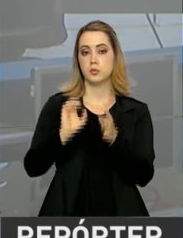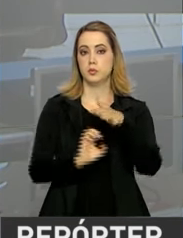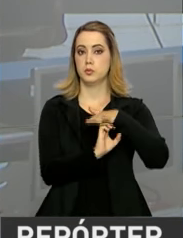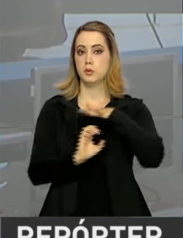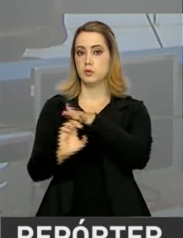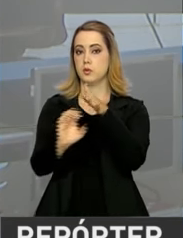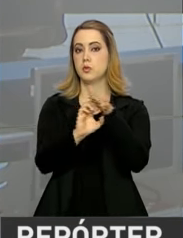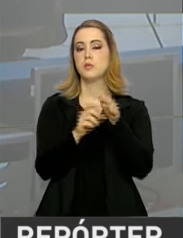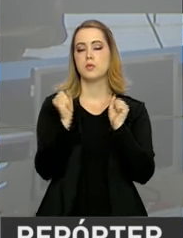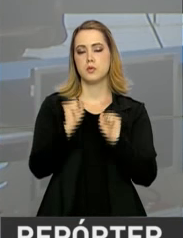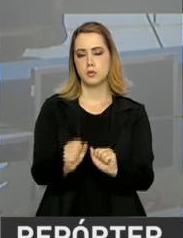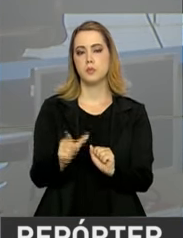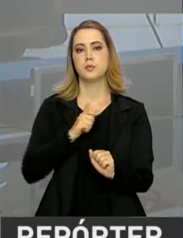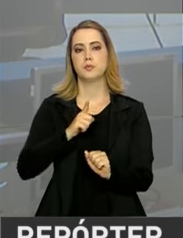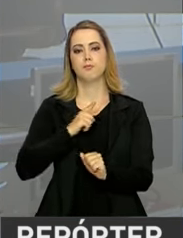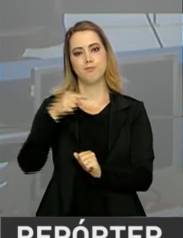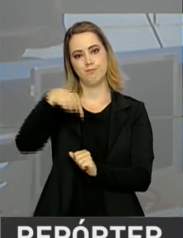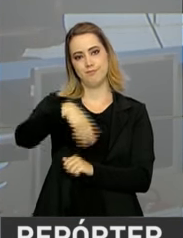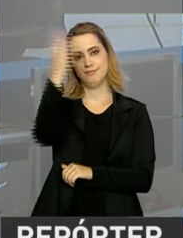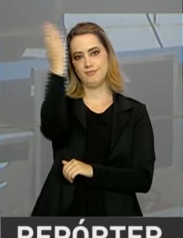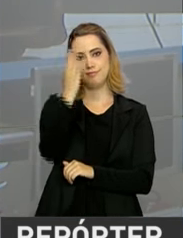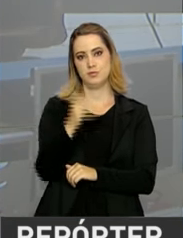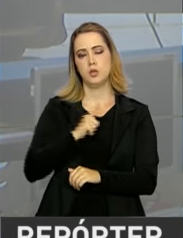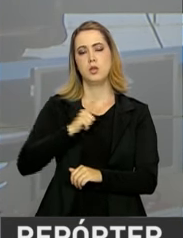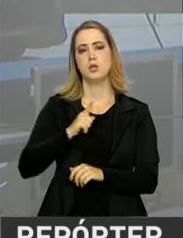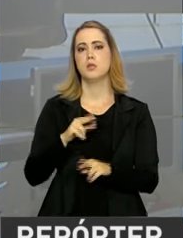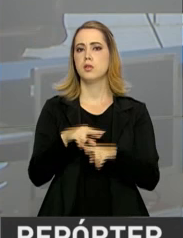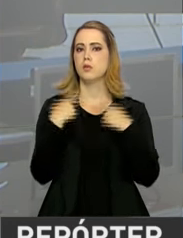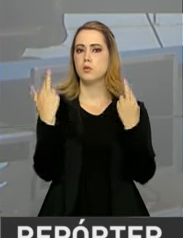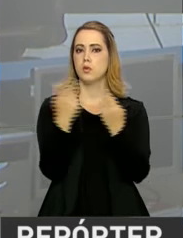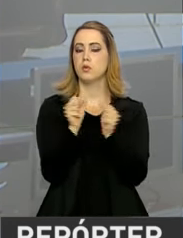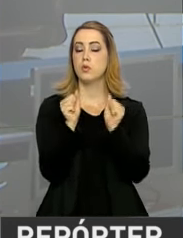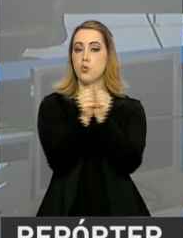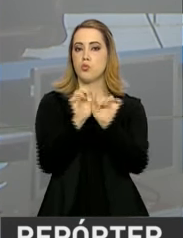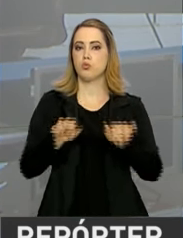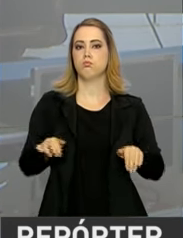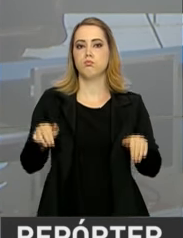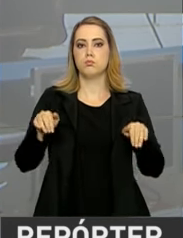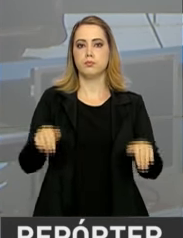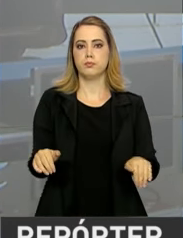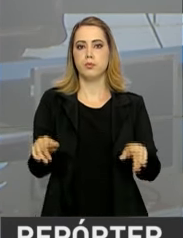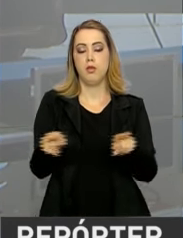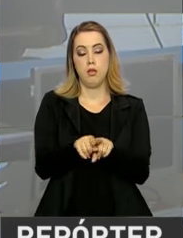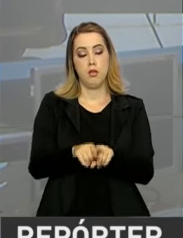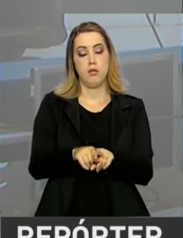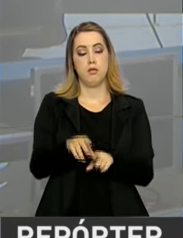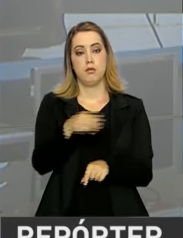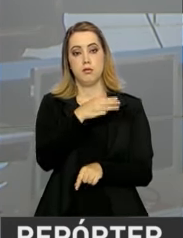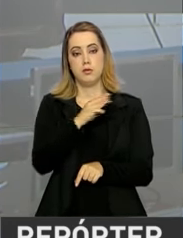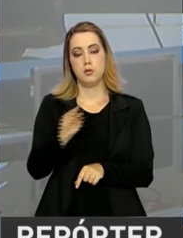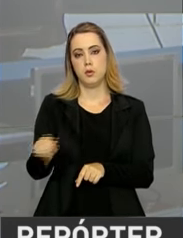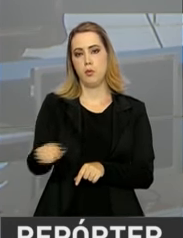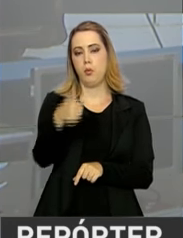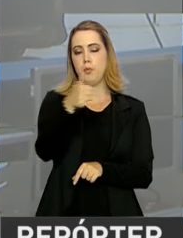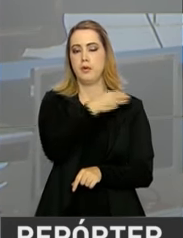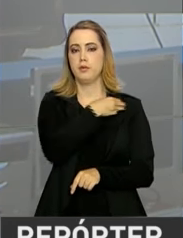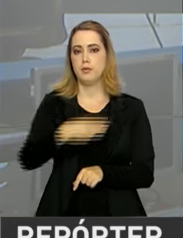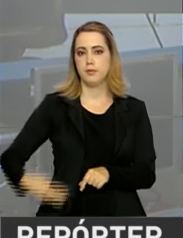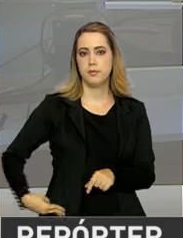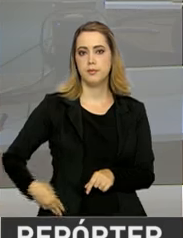ter aqui no brasil além de reuniões com o imperador o primeiro-ministro japoneses o presidente michel temer também esteve com